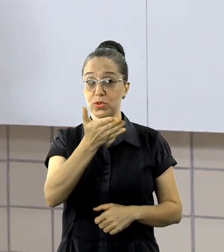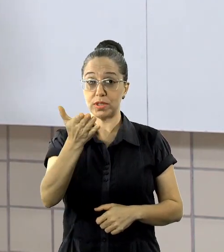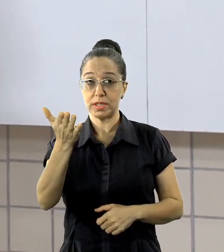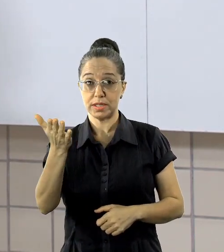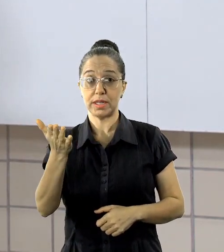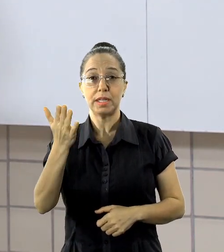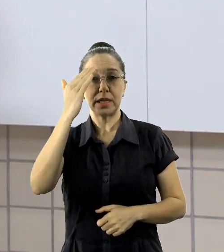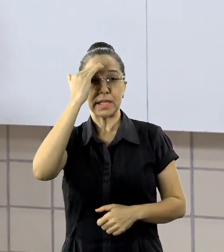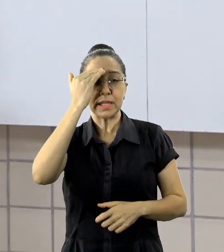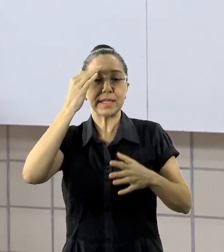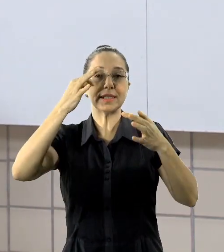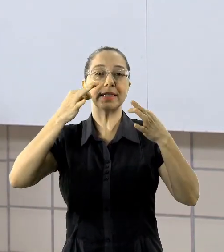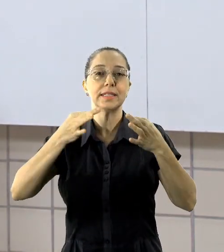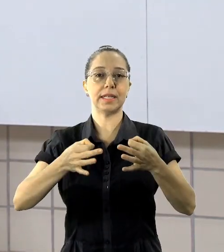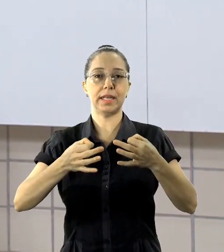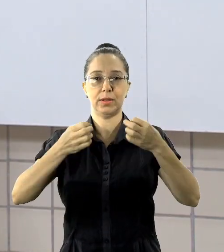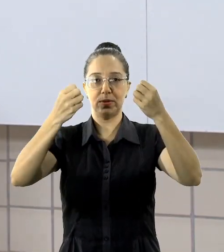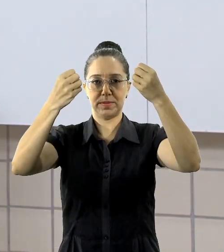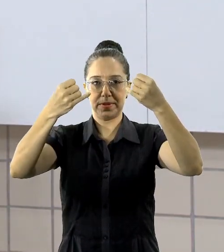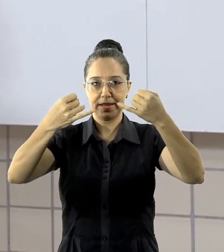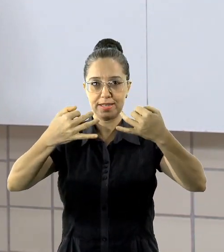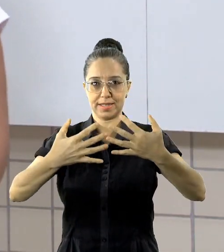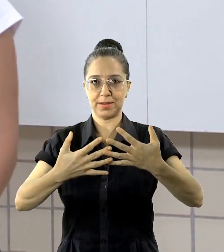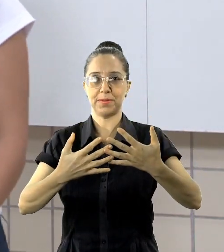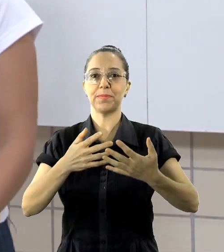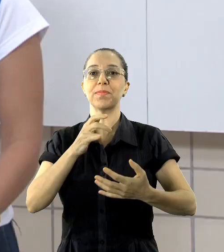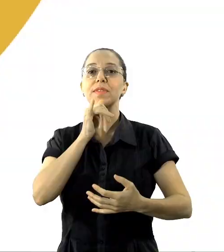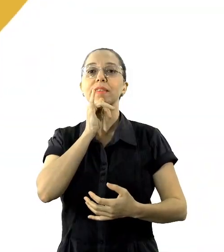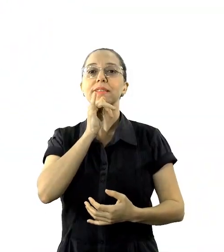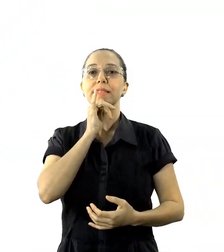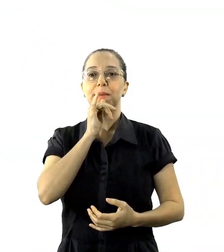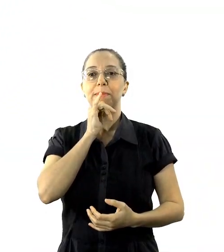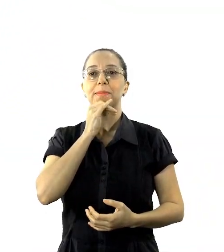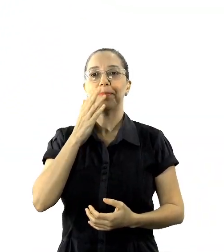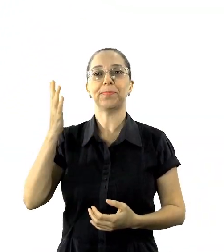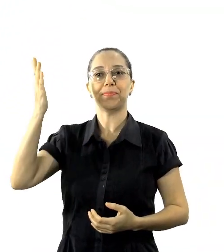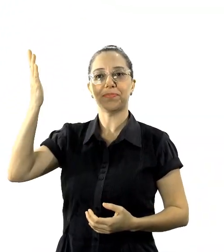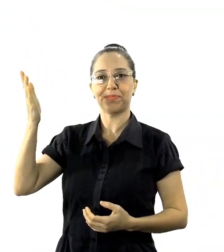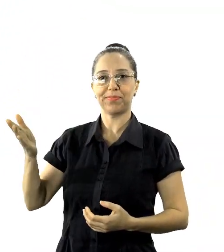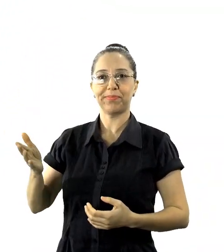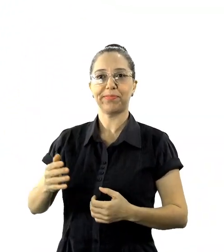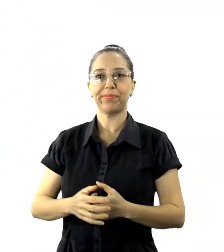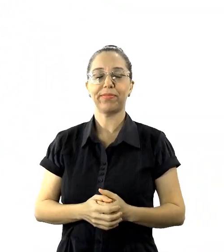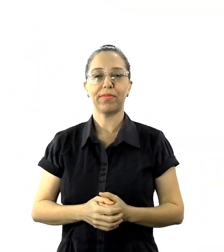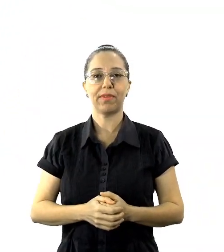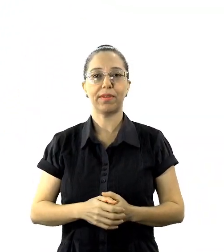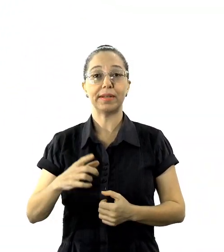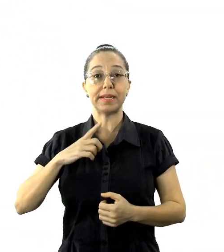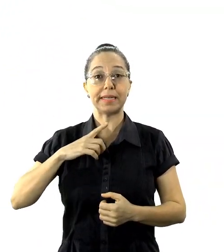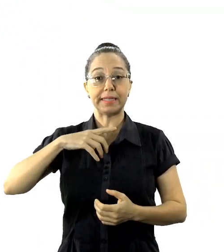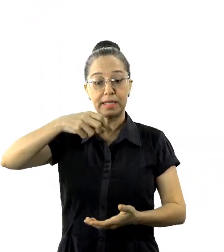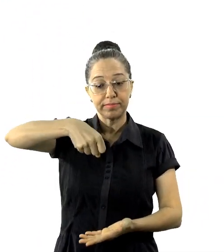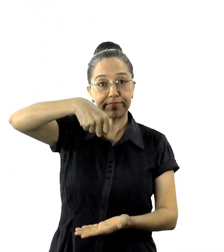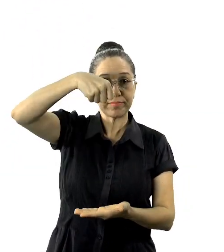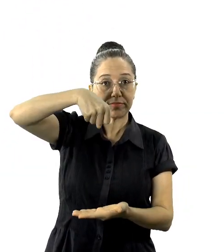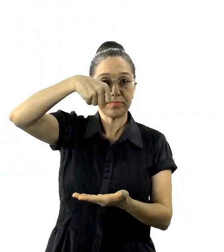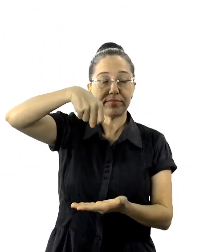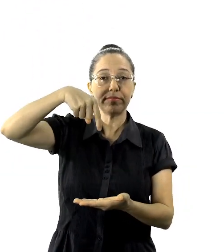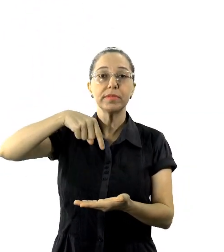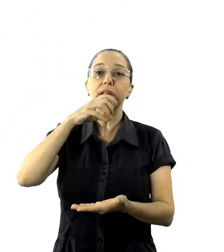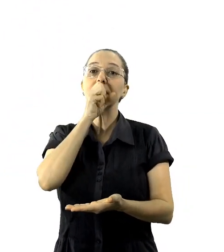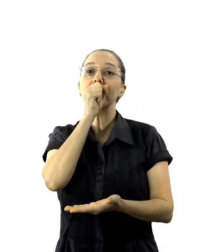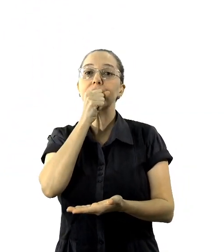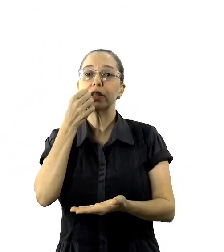que eu estou falando, com um exemplo que vai aparecer aí na sua telinha. Numa cesta de fruta, nós temos 6 laranjas